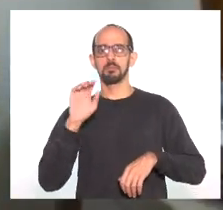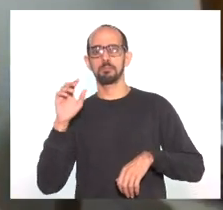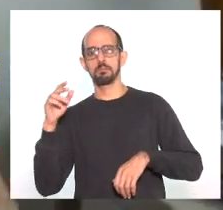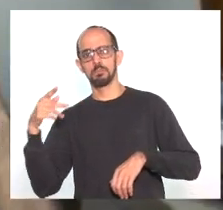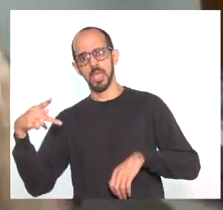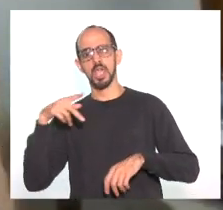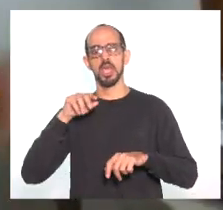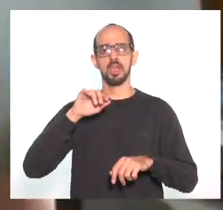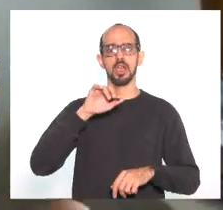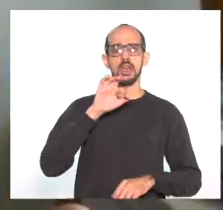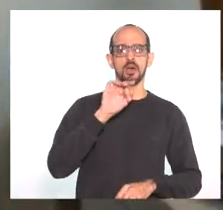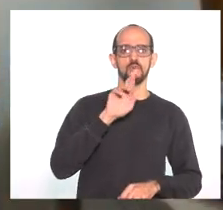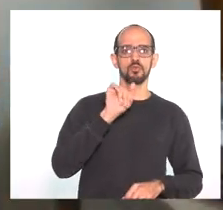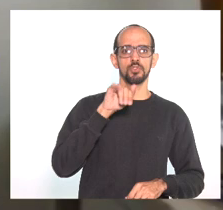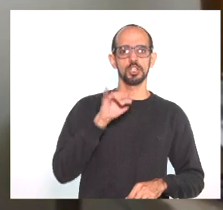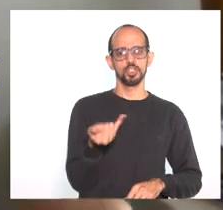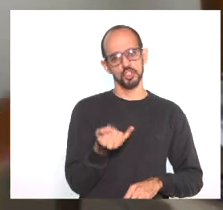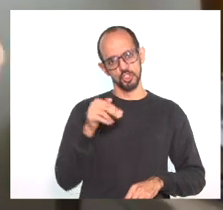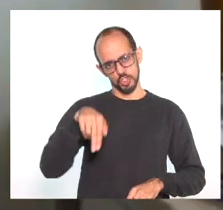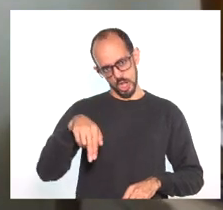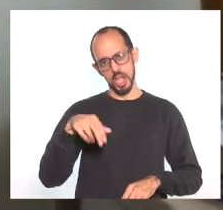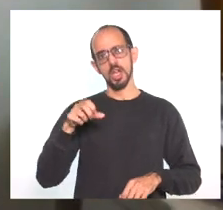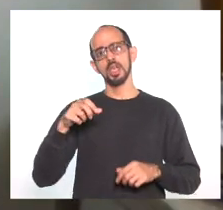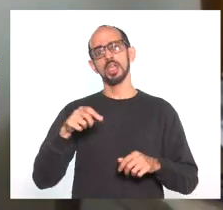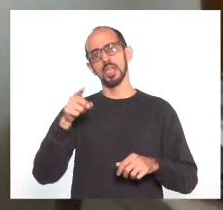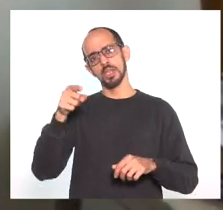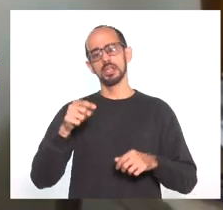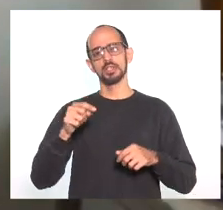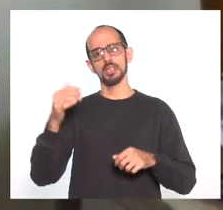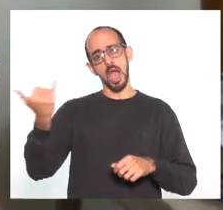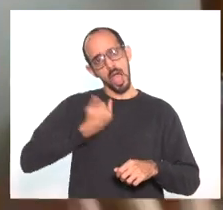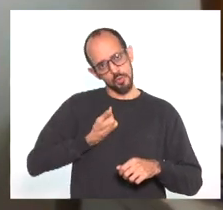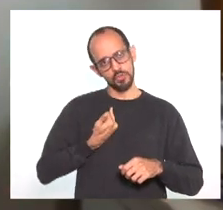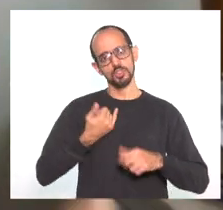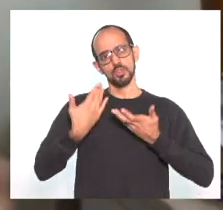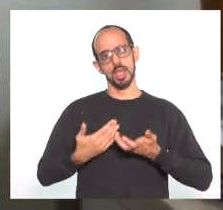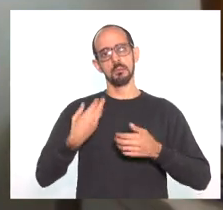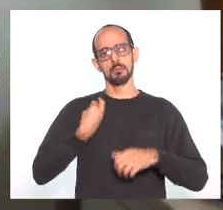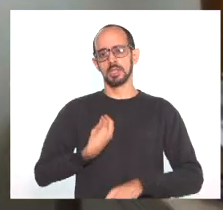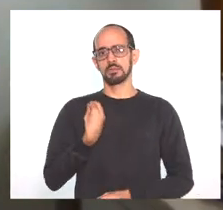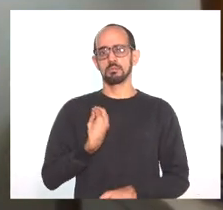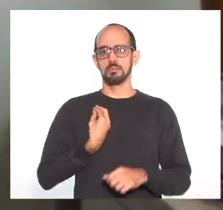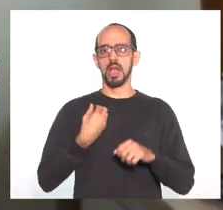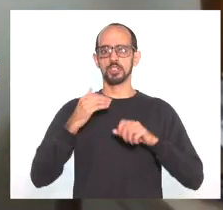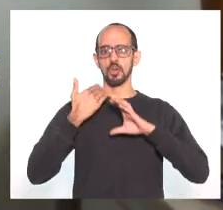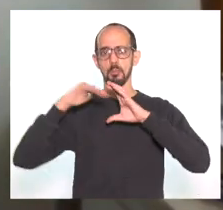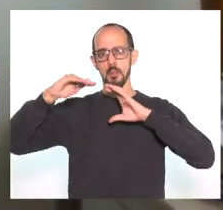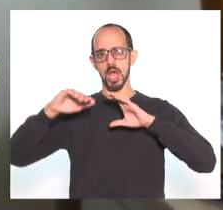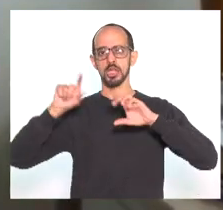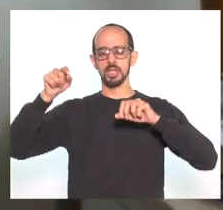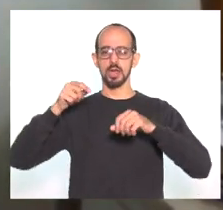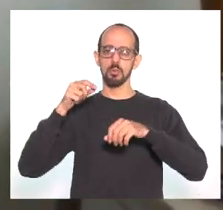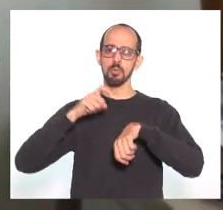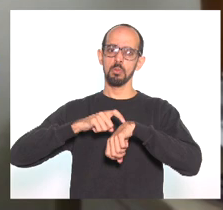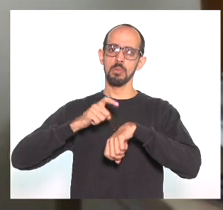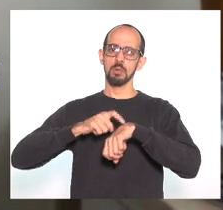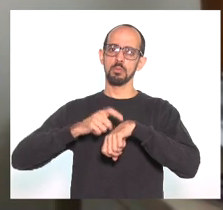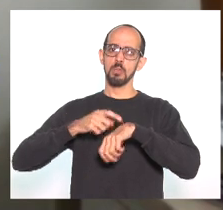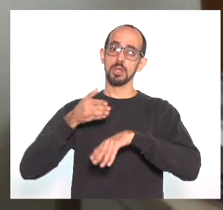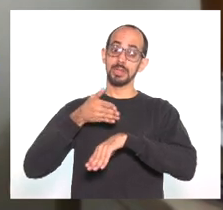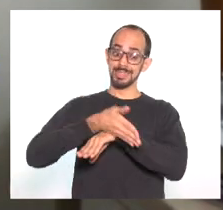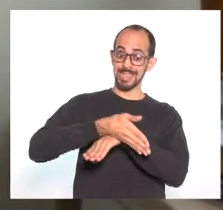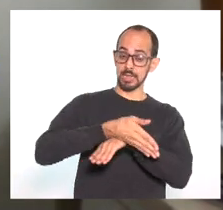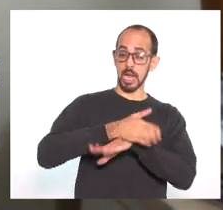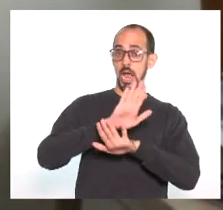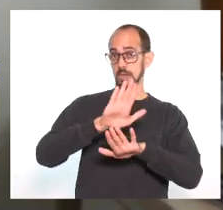eles declaram que quer participar e a gente abre o link para eles, porque chegará também a vez deles